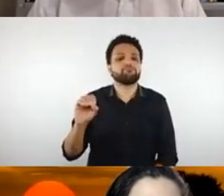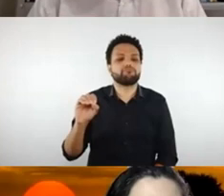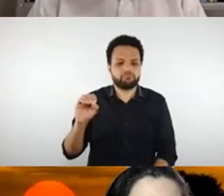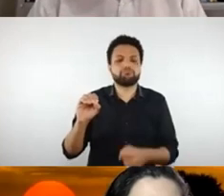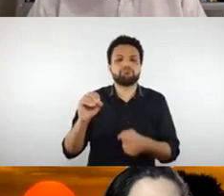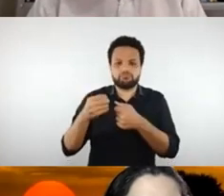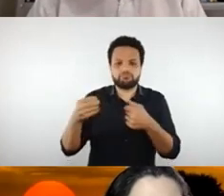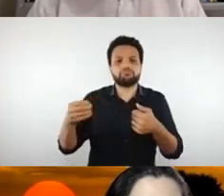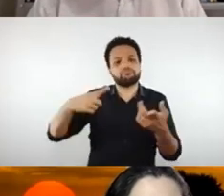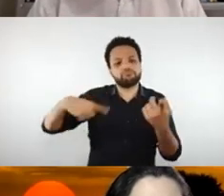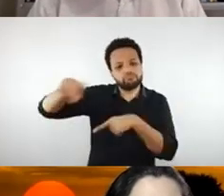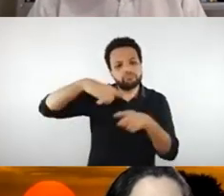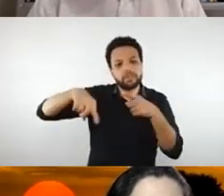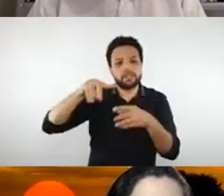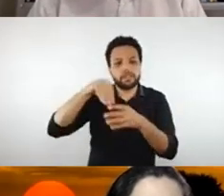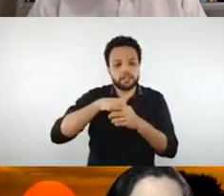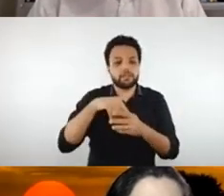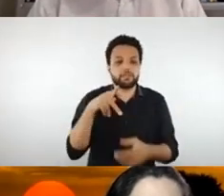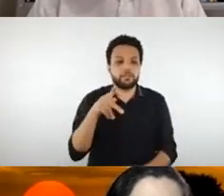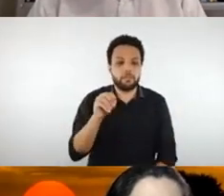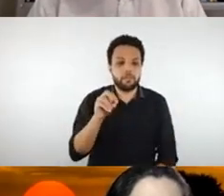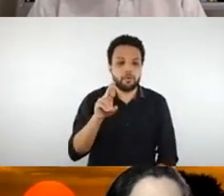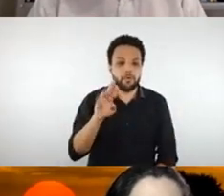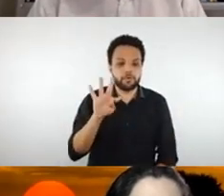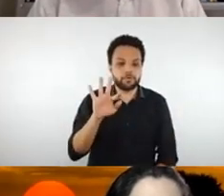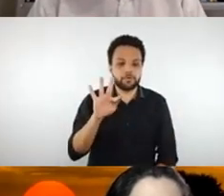circulando, né? E que fazem parte do portfólio da empresa.